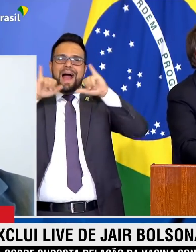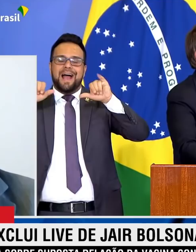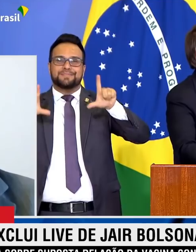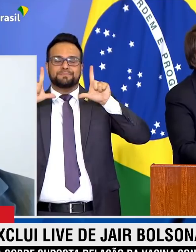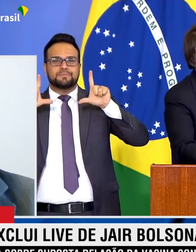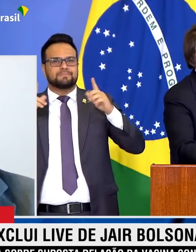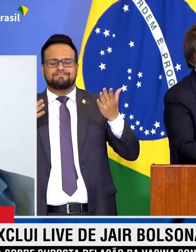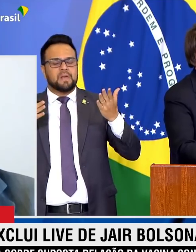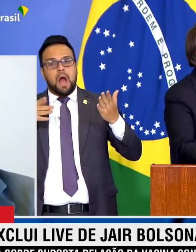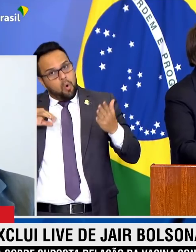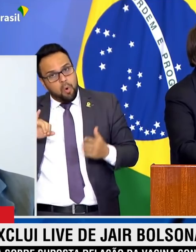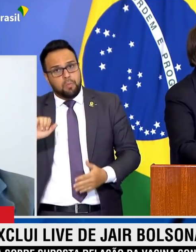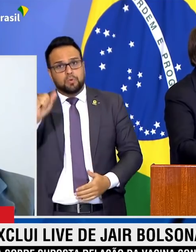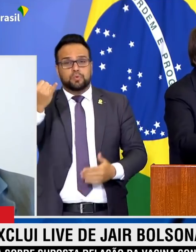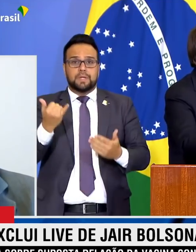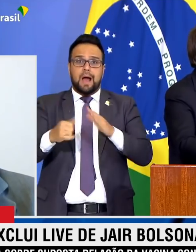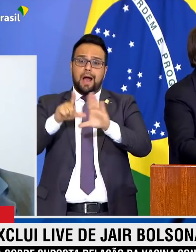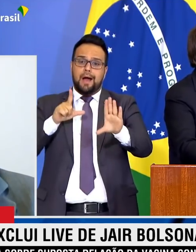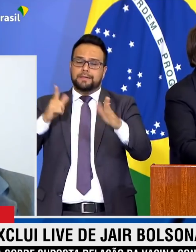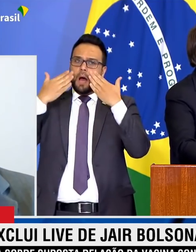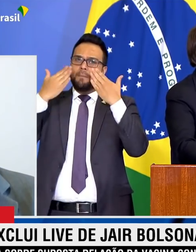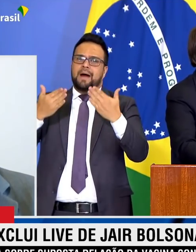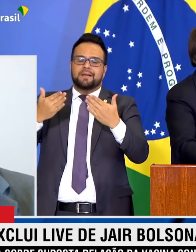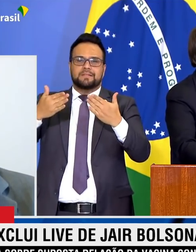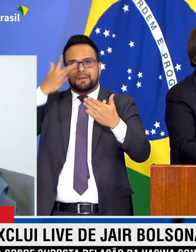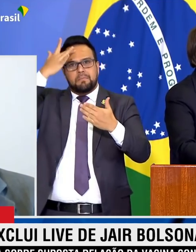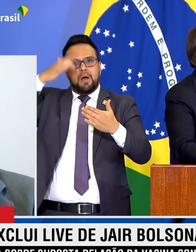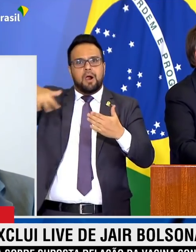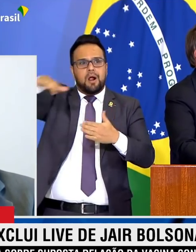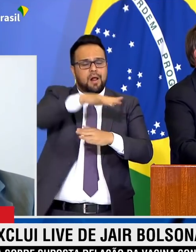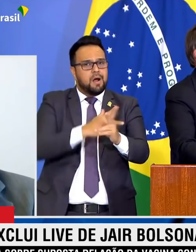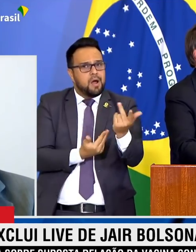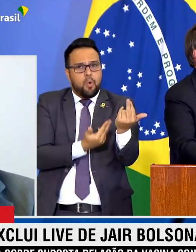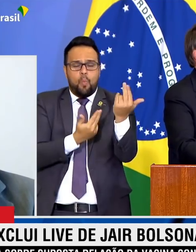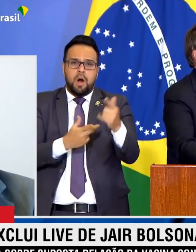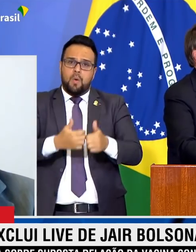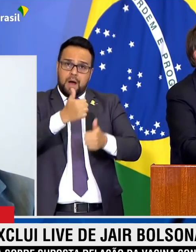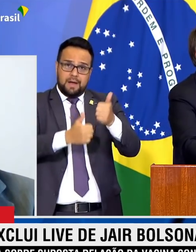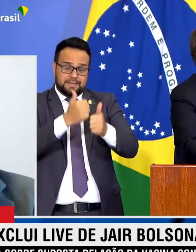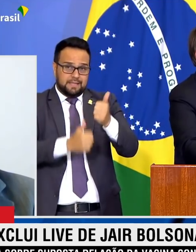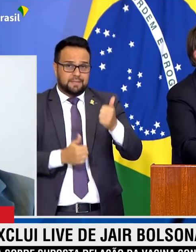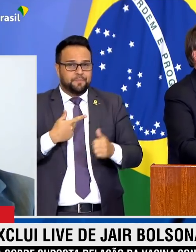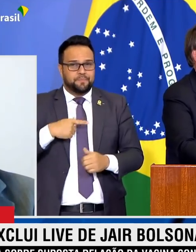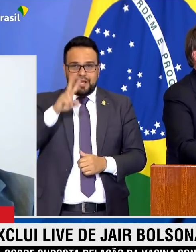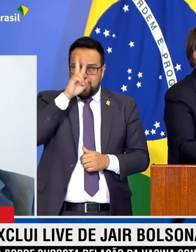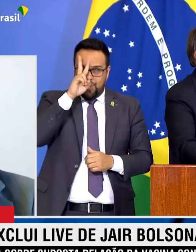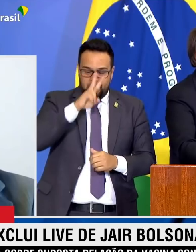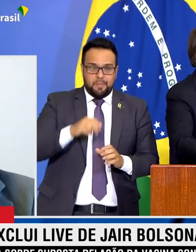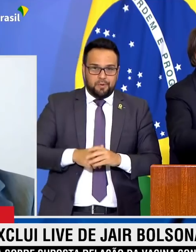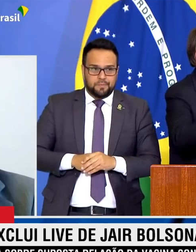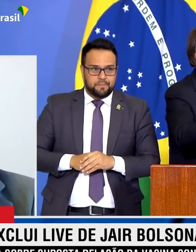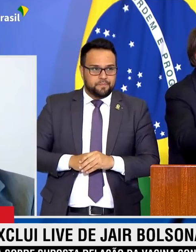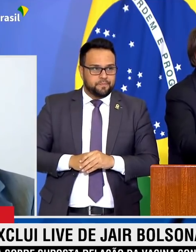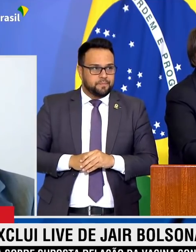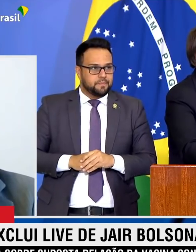receber o auxílio emergencial Então as pessoas preferiram receber o auxílio emergencial e não recebeu o bolsa família Será que olham